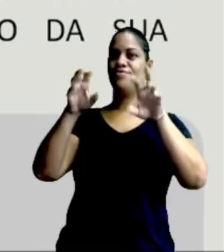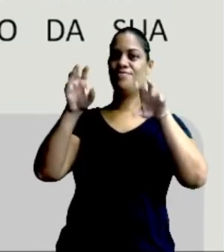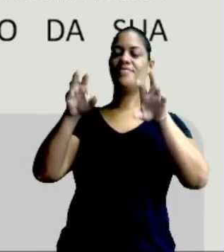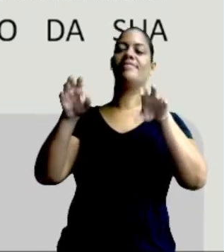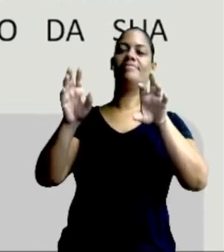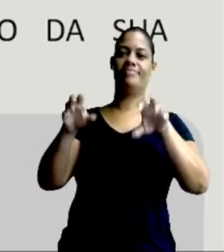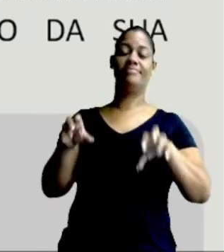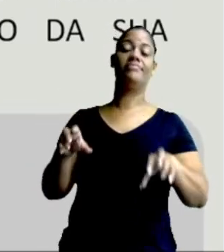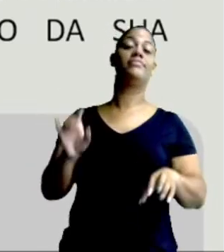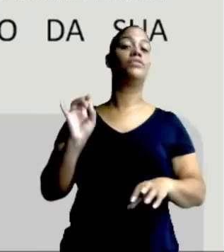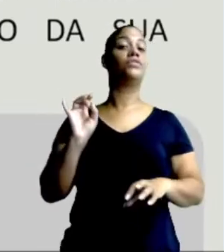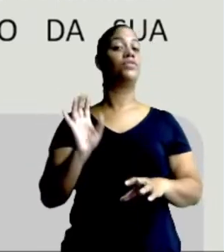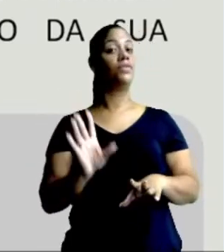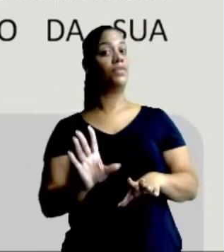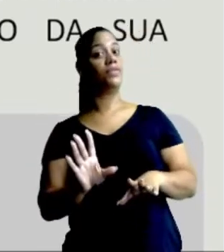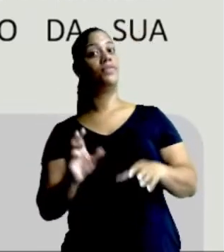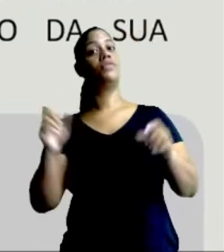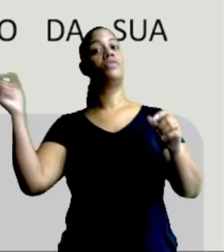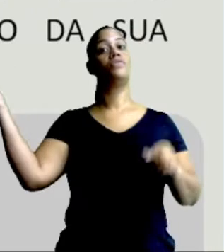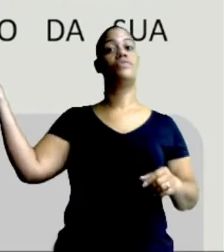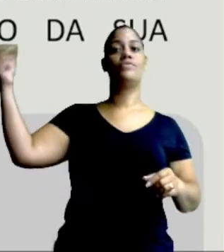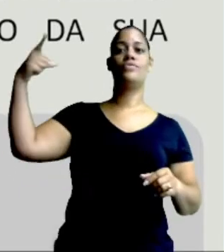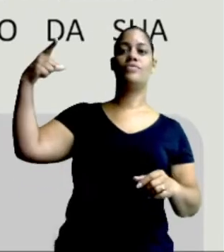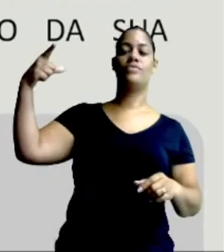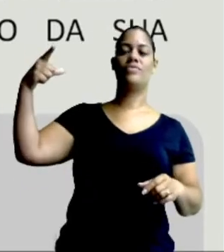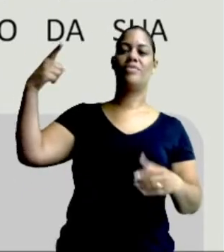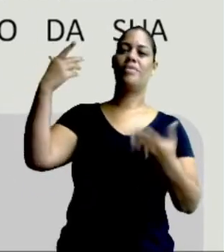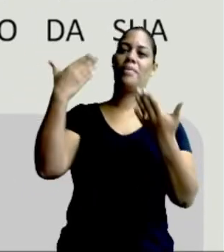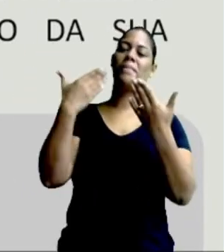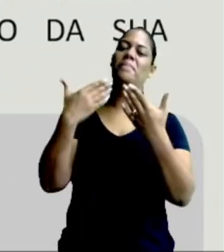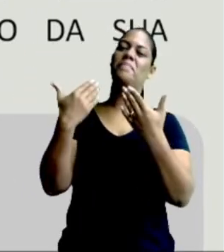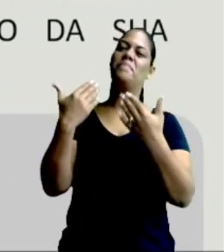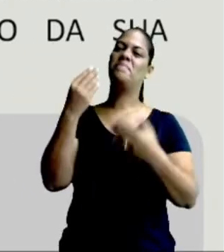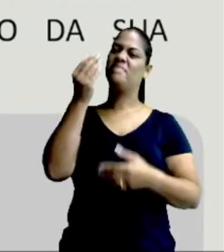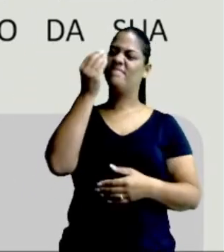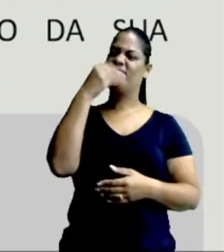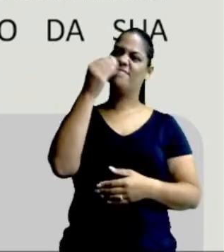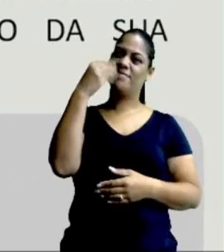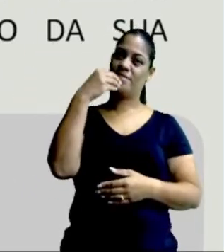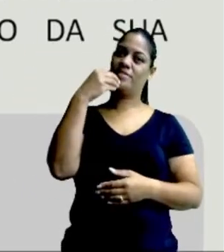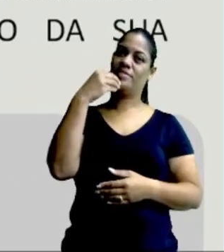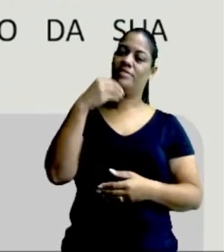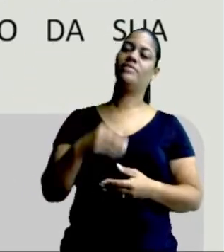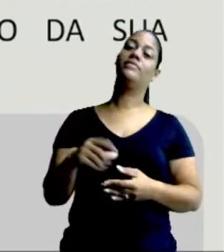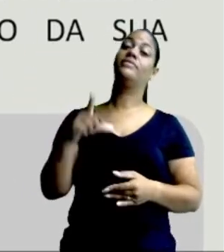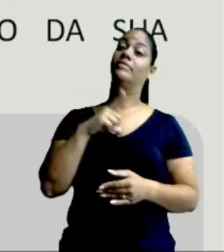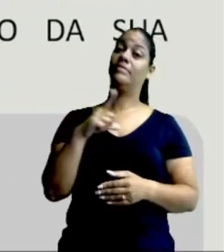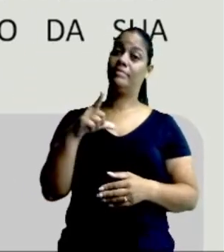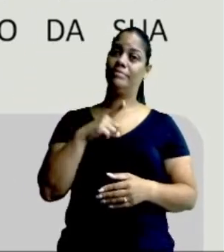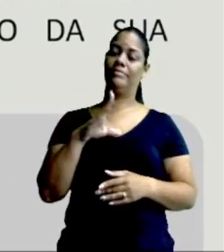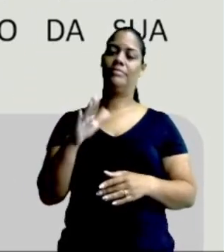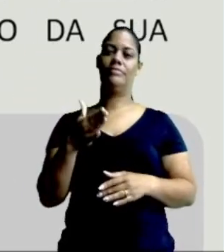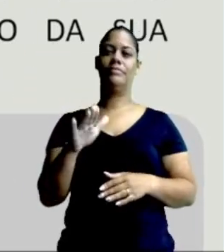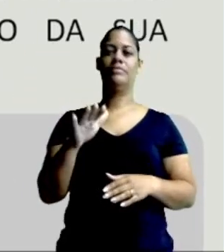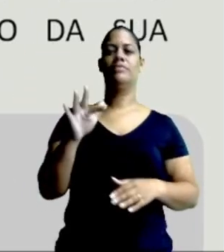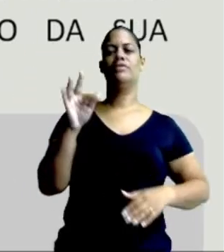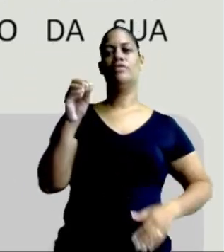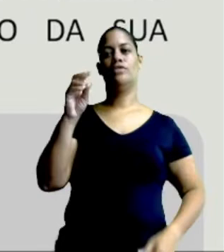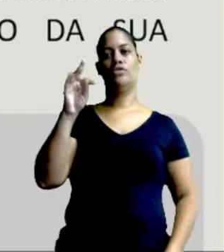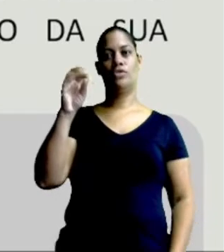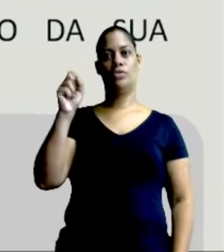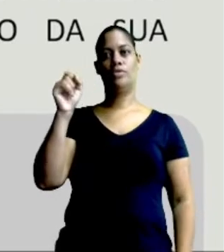abundantes. Porém, seu solo é pobre, ele não é tão fértil assim. E tem uma taxa de